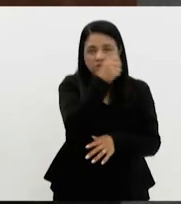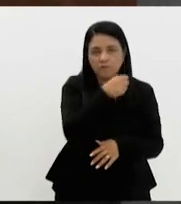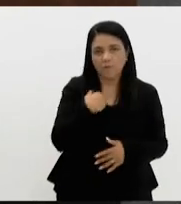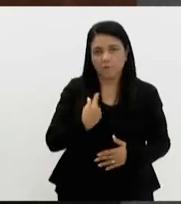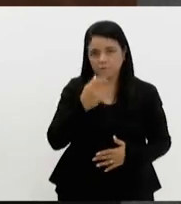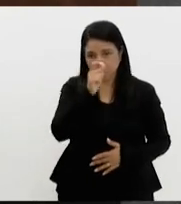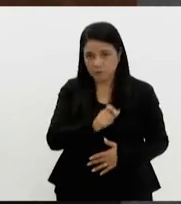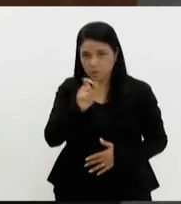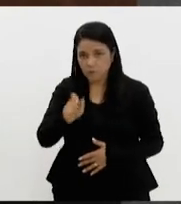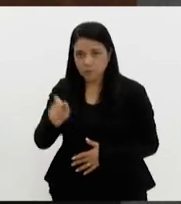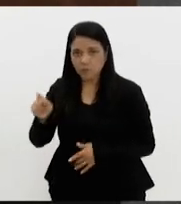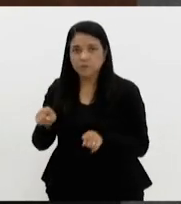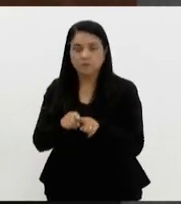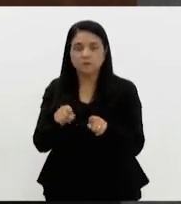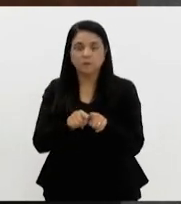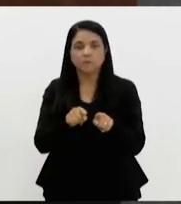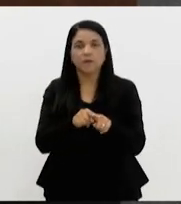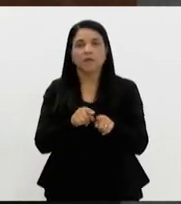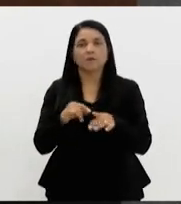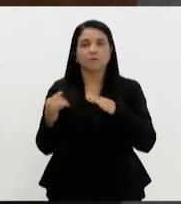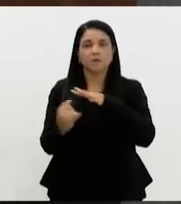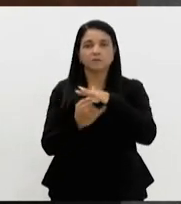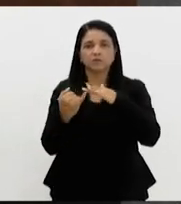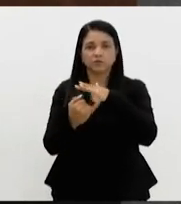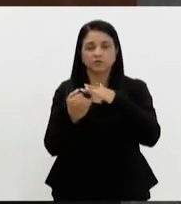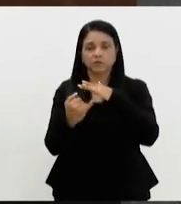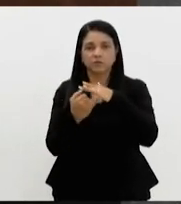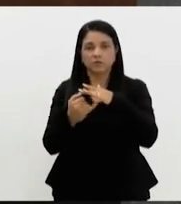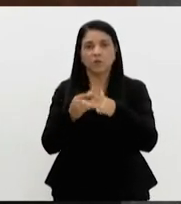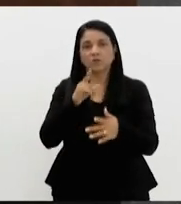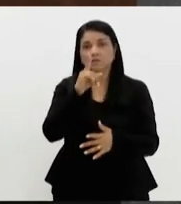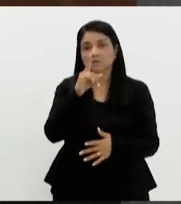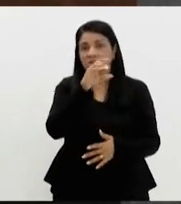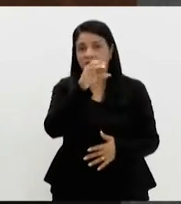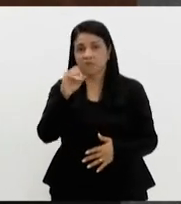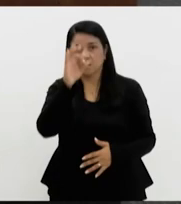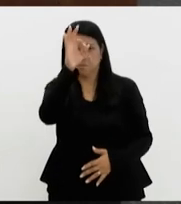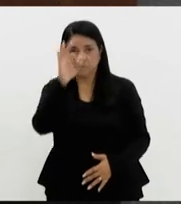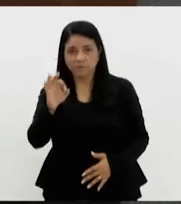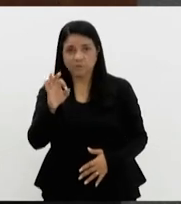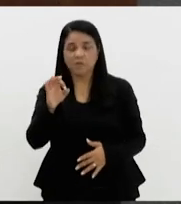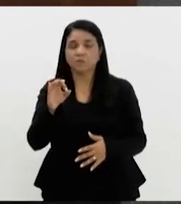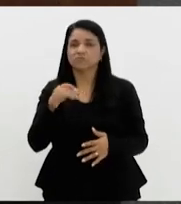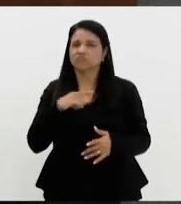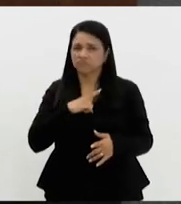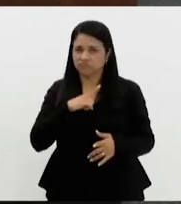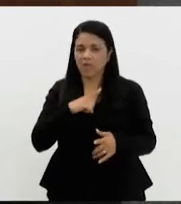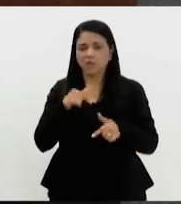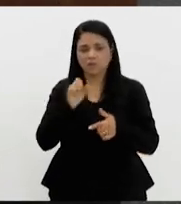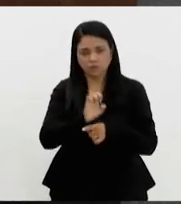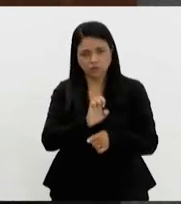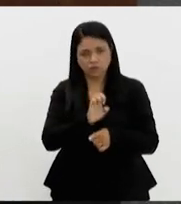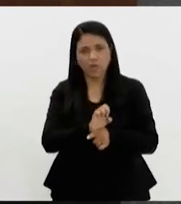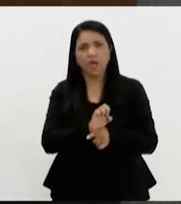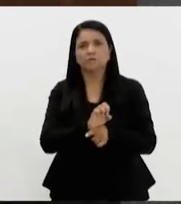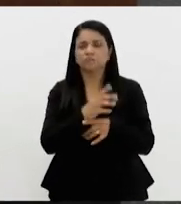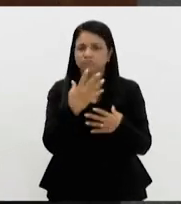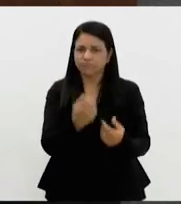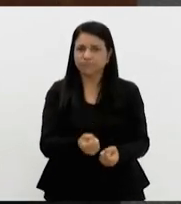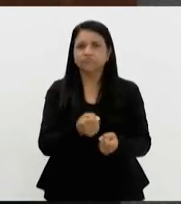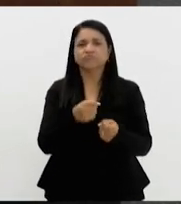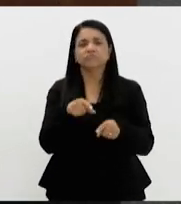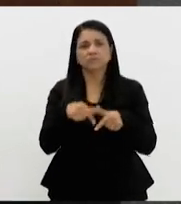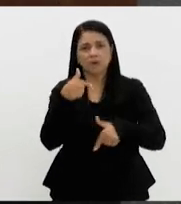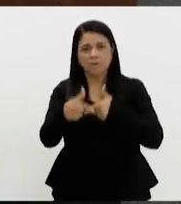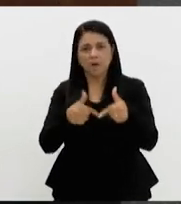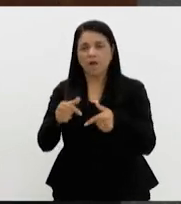e para essa instituição que tem 100% de credibilidade com o nosso Estado e com o nosso país. Então, eu já